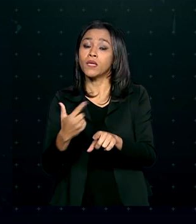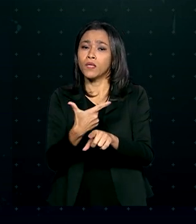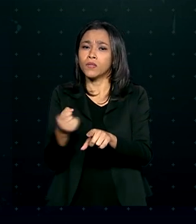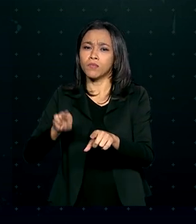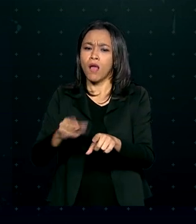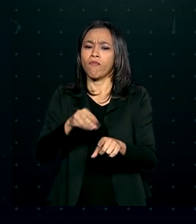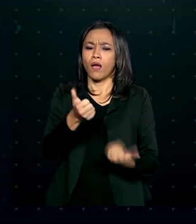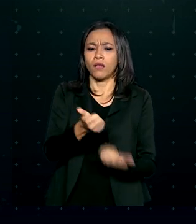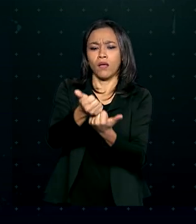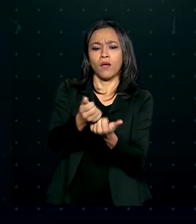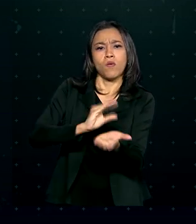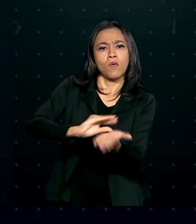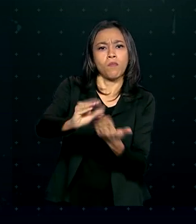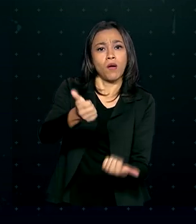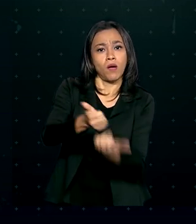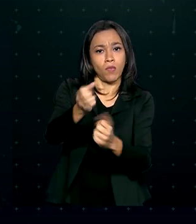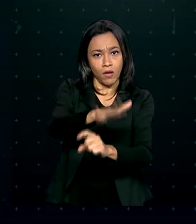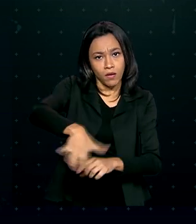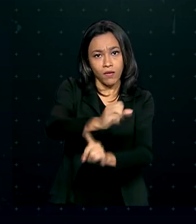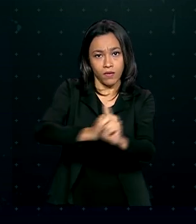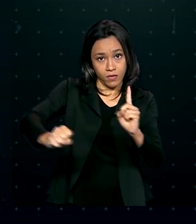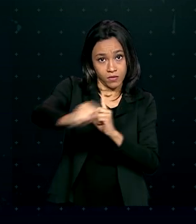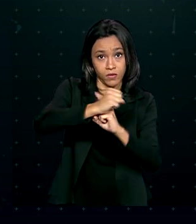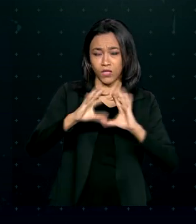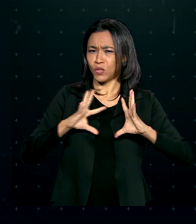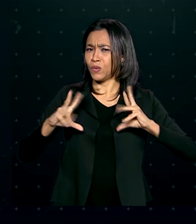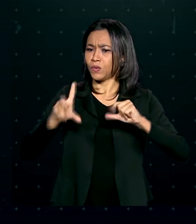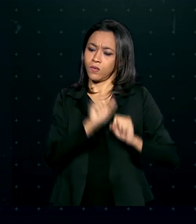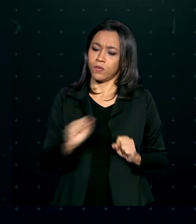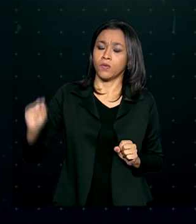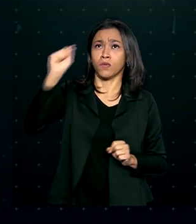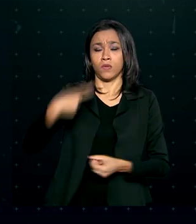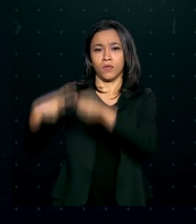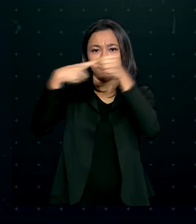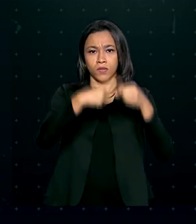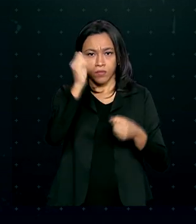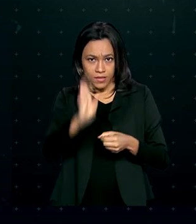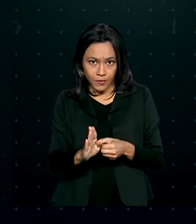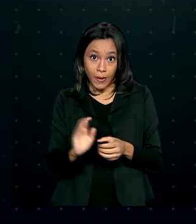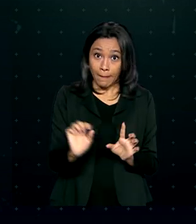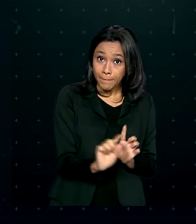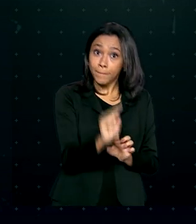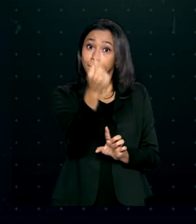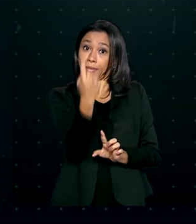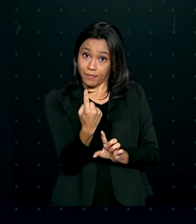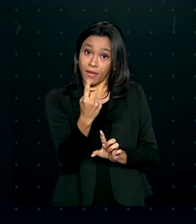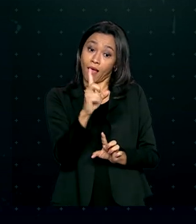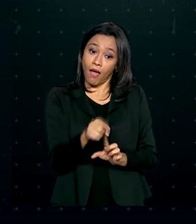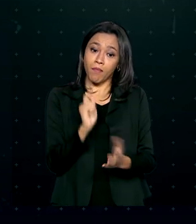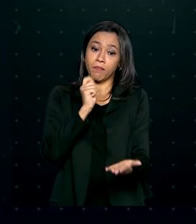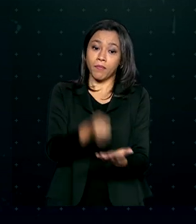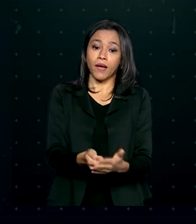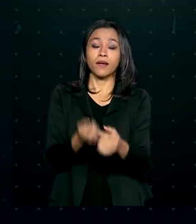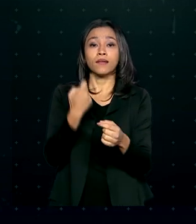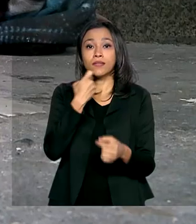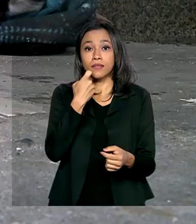financiar o Sistema Único de Assistência Social em todos os municípios do país. A primeira parcela será paga a partir desta